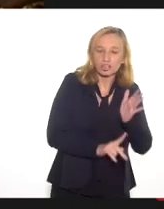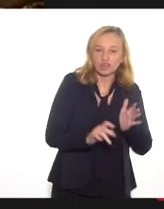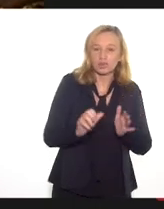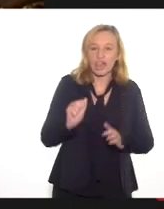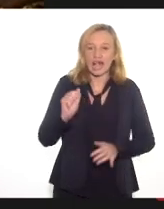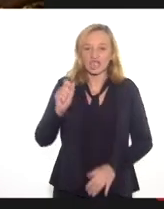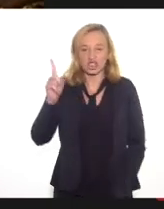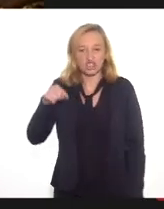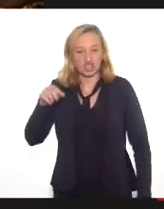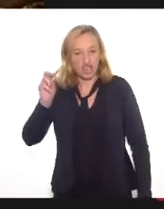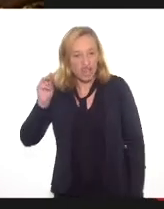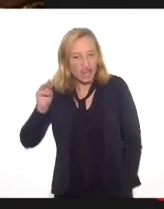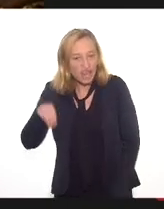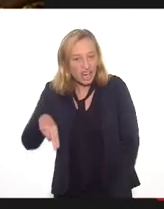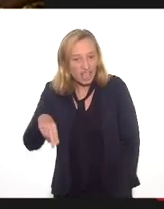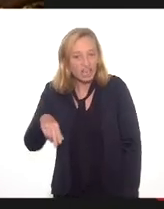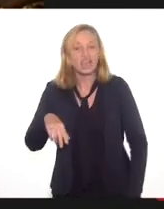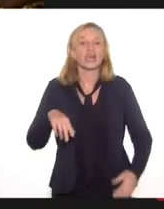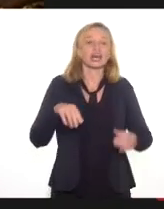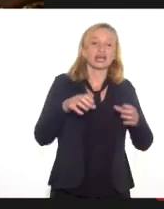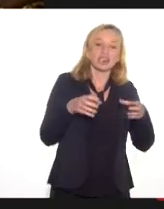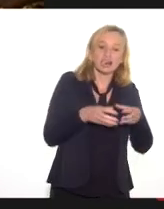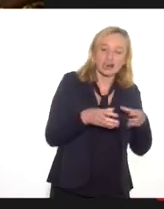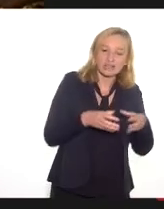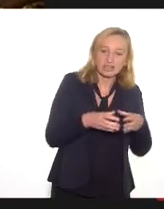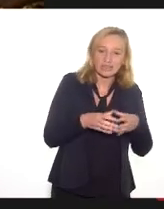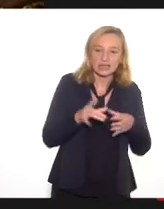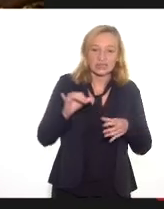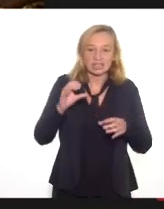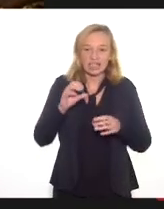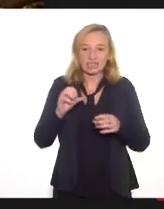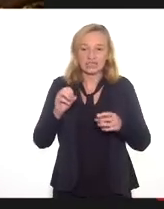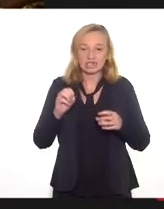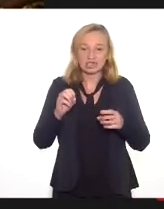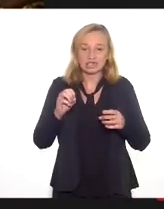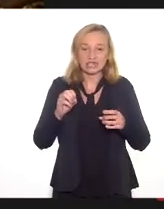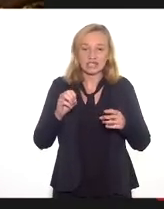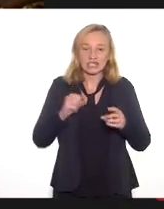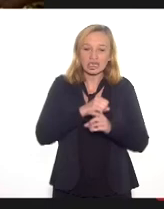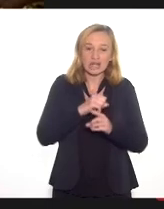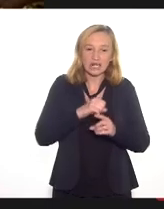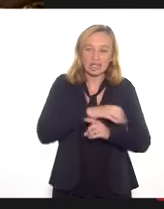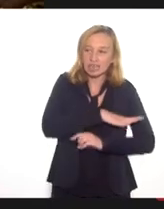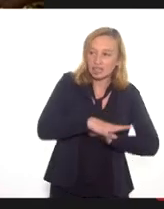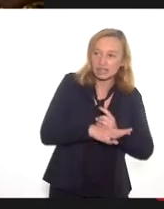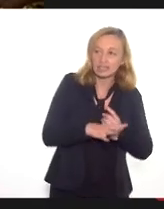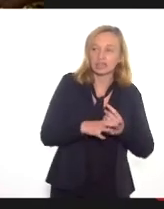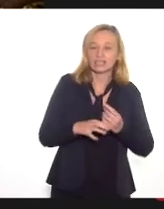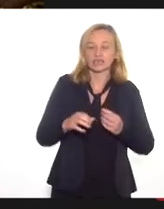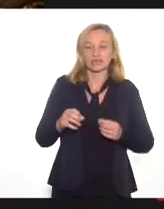Capo Ação da Cidadania Comitê Jardim da Liberdade de Campo Grande Ministério